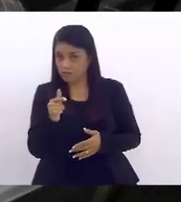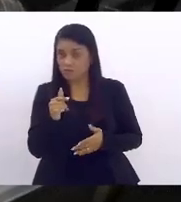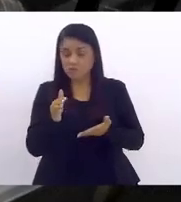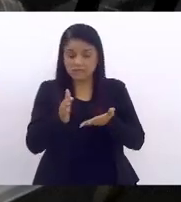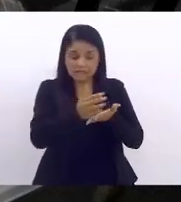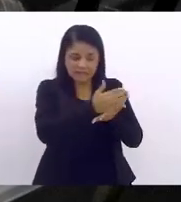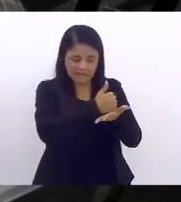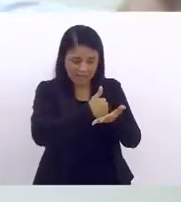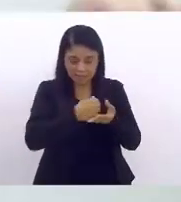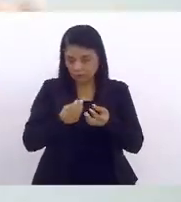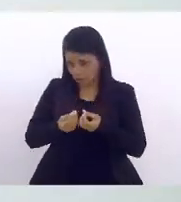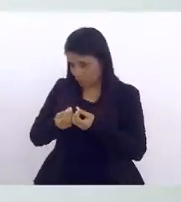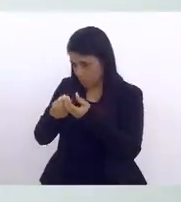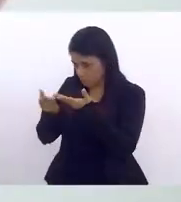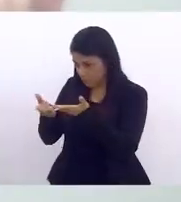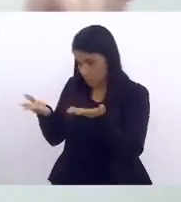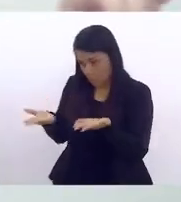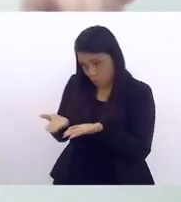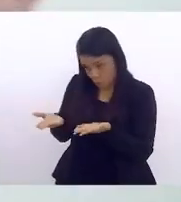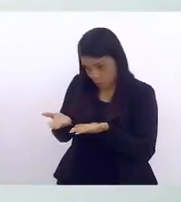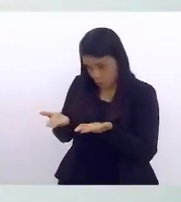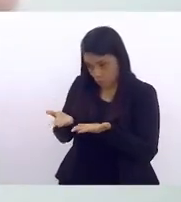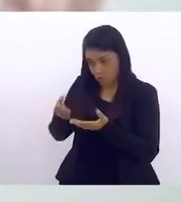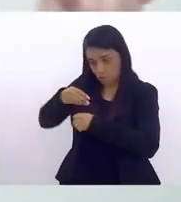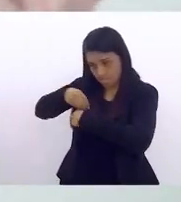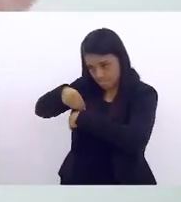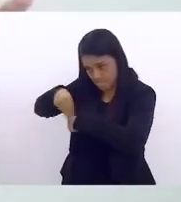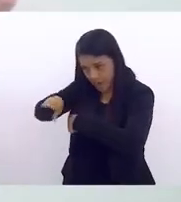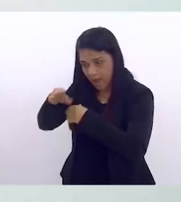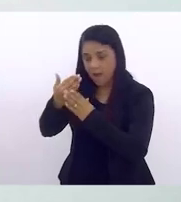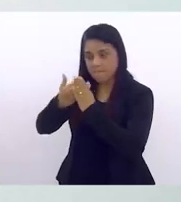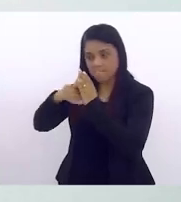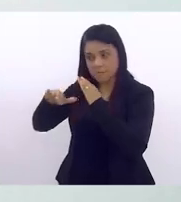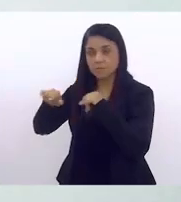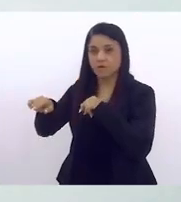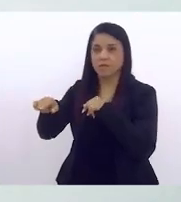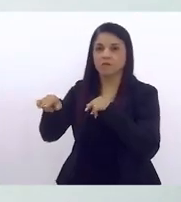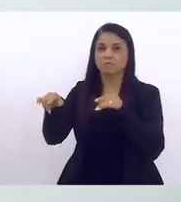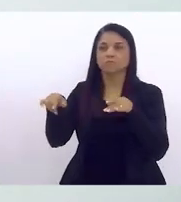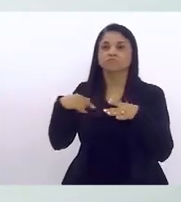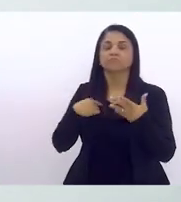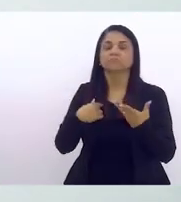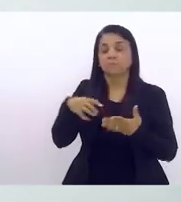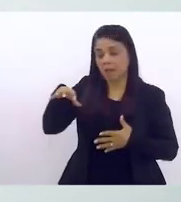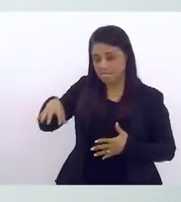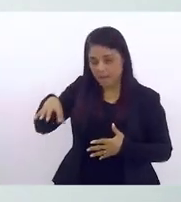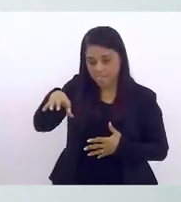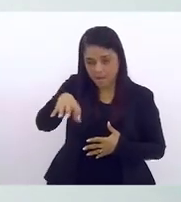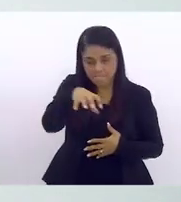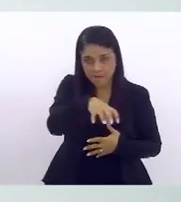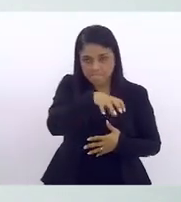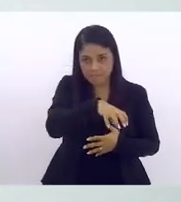dados hoje. Eu vou lhe dar todos esses dados hoje, completo. Vou te dar os dados pelas regiões.